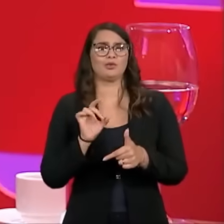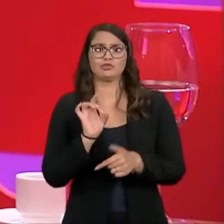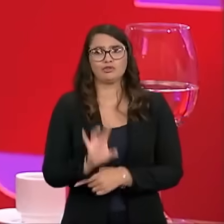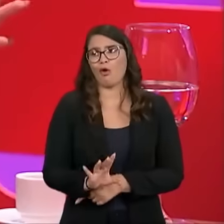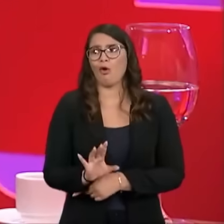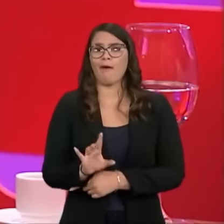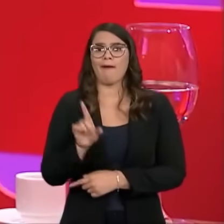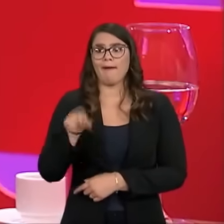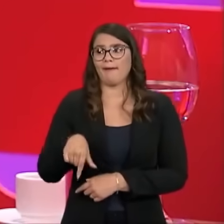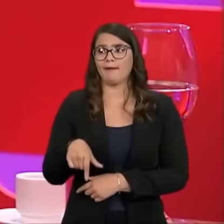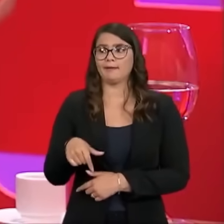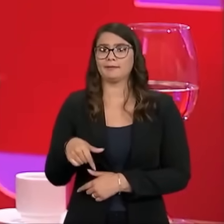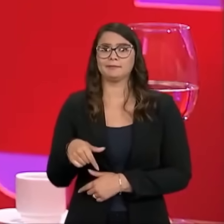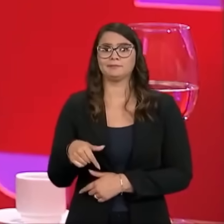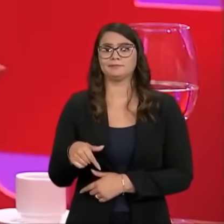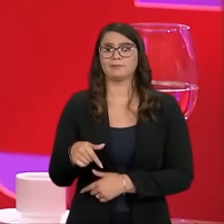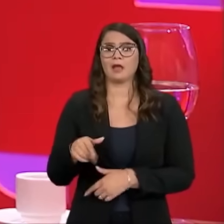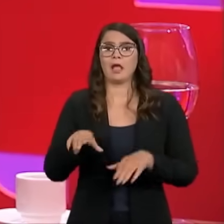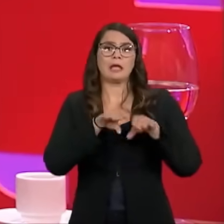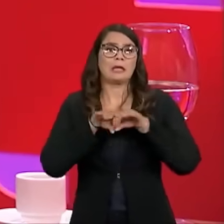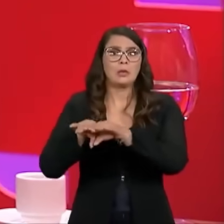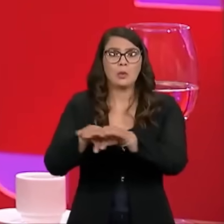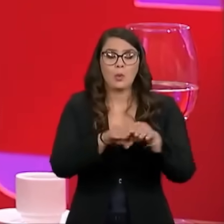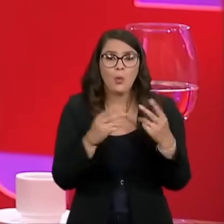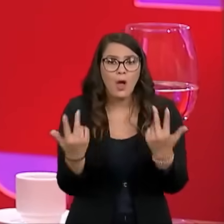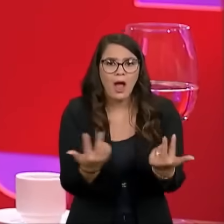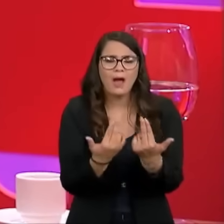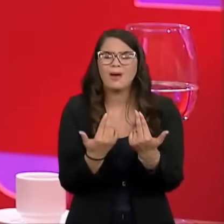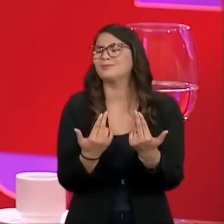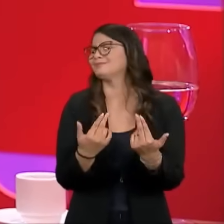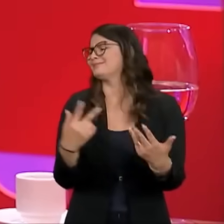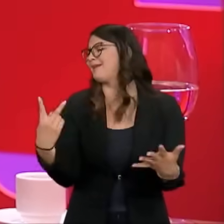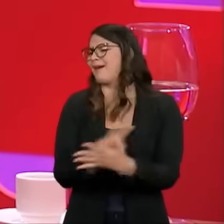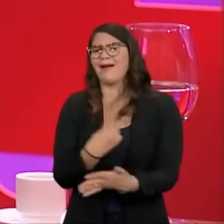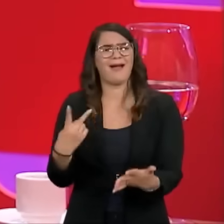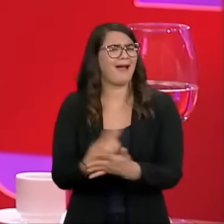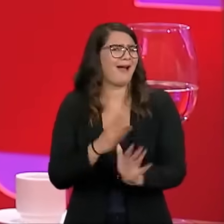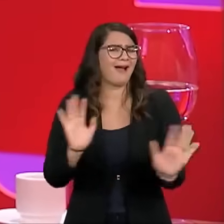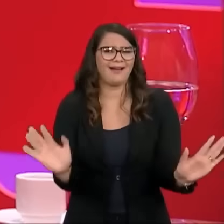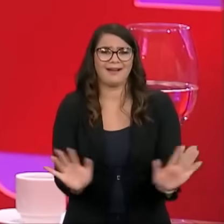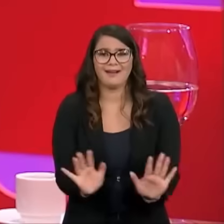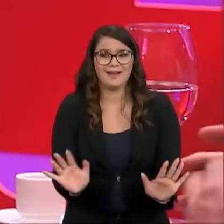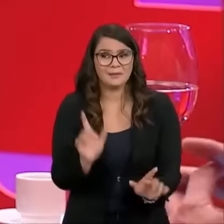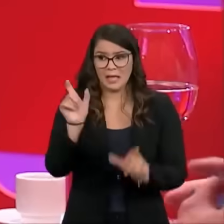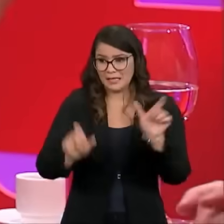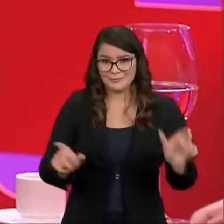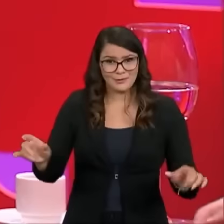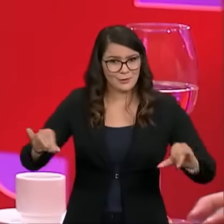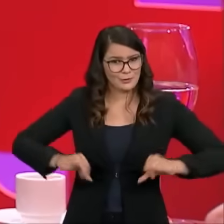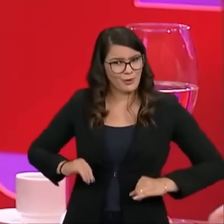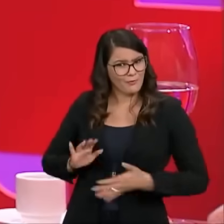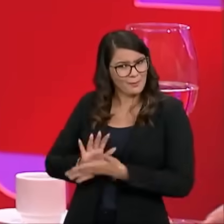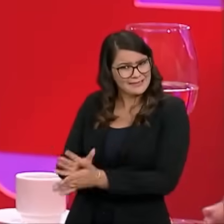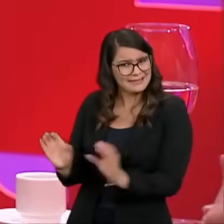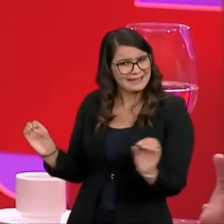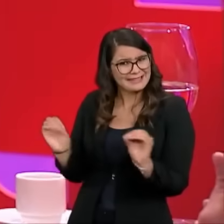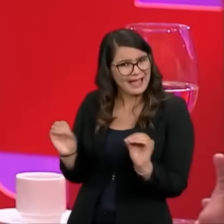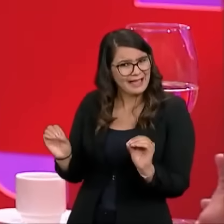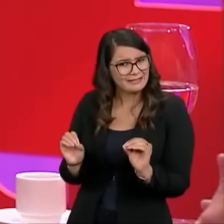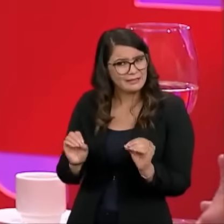trabalhadora como sendo uma coisa homogênea Nós cairemos num grande equívoco quer dizer que as pessoas não sofrem opressões